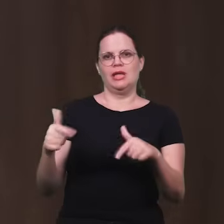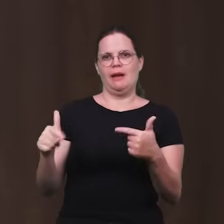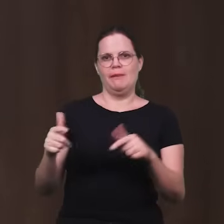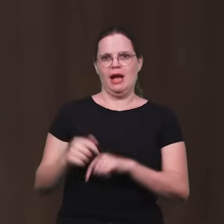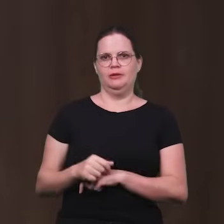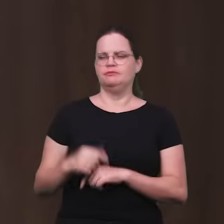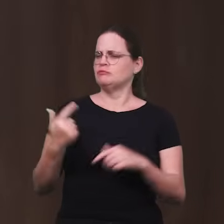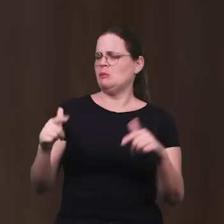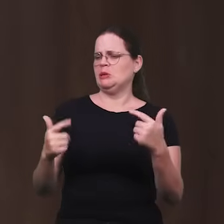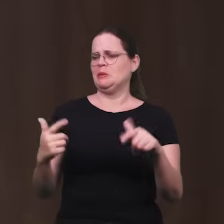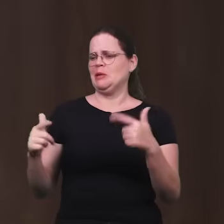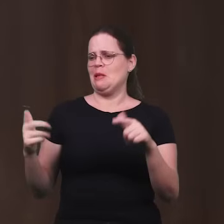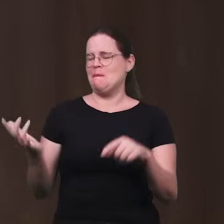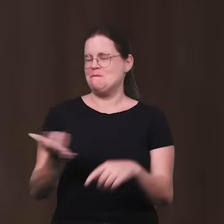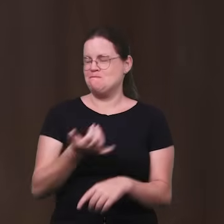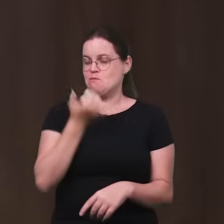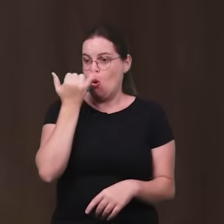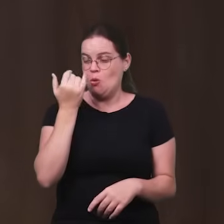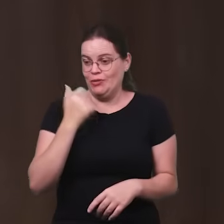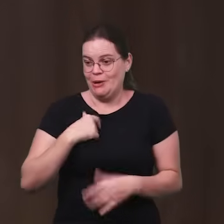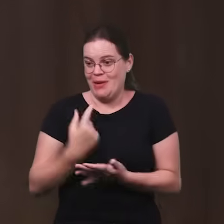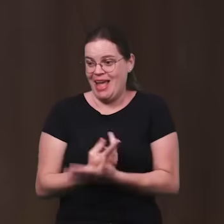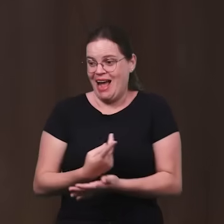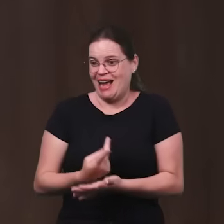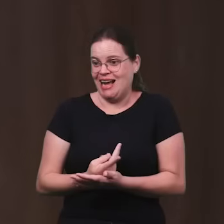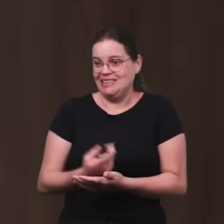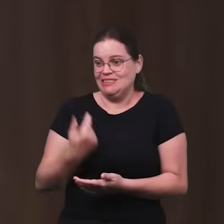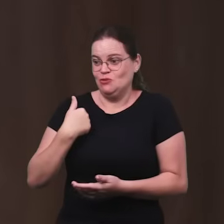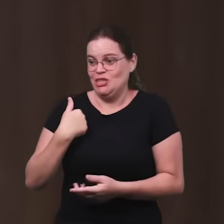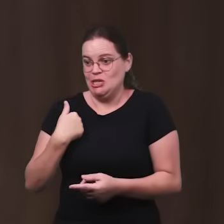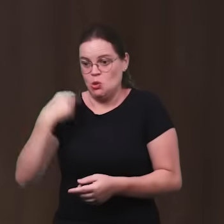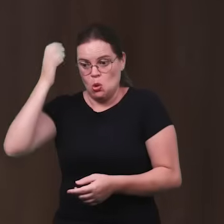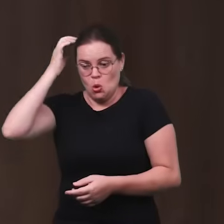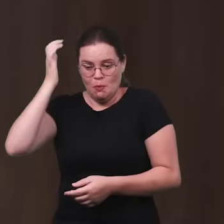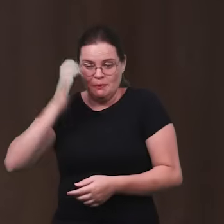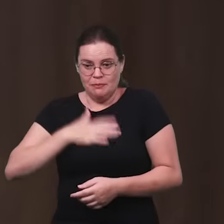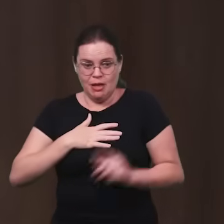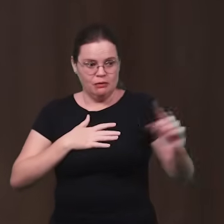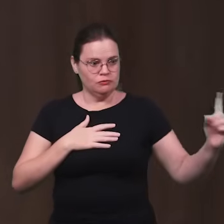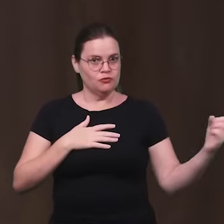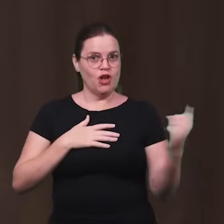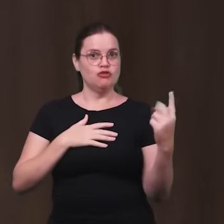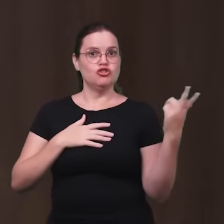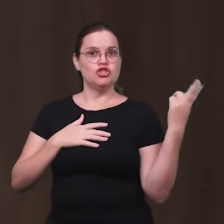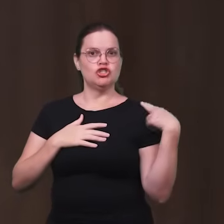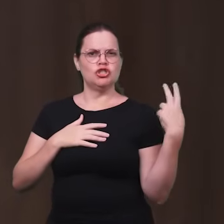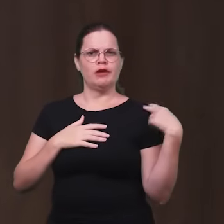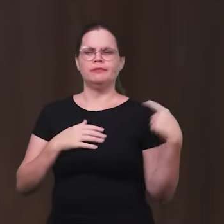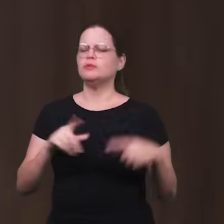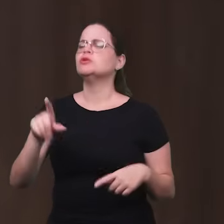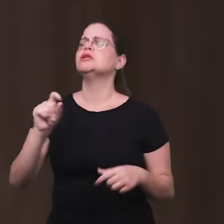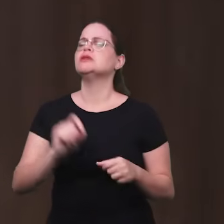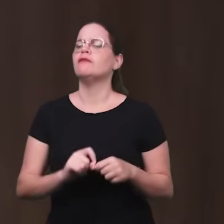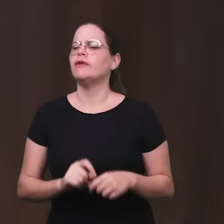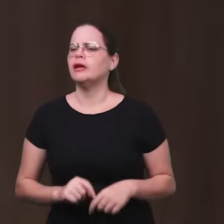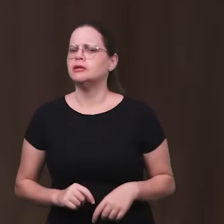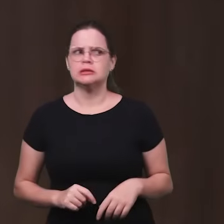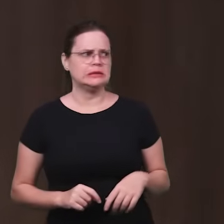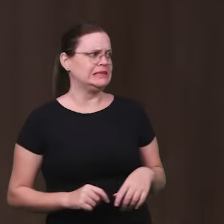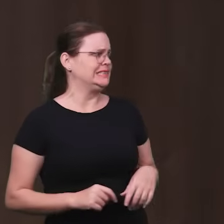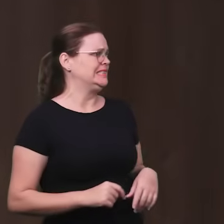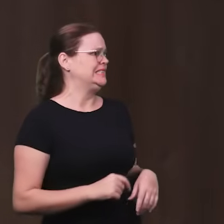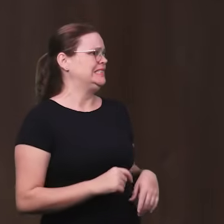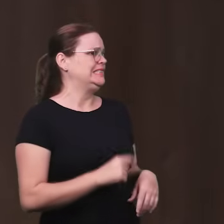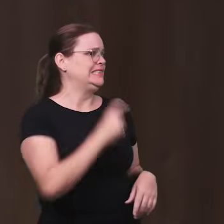ter feito e não fez, e na hora que vem ali o seu superior, você com medo de perder o emprego,